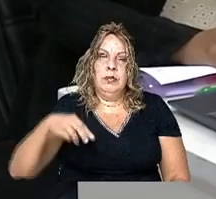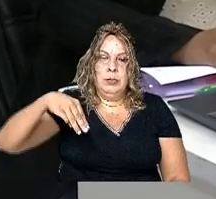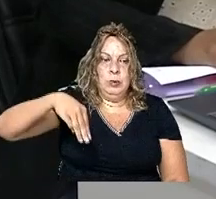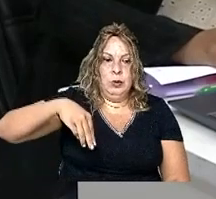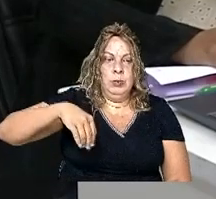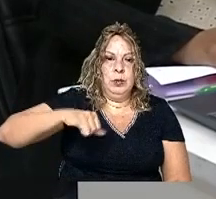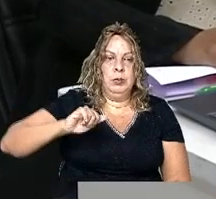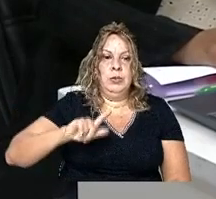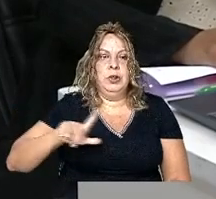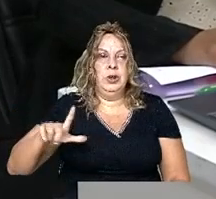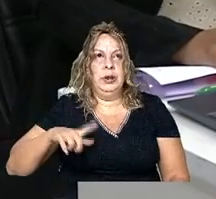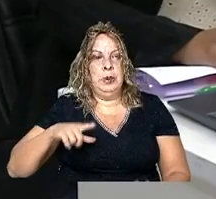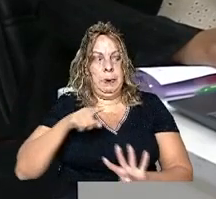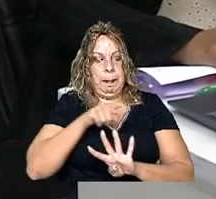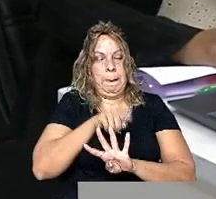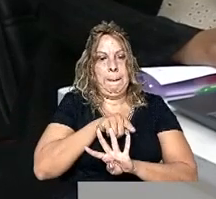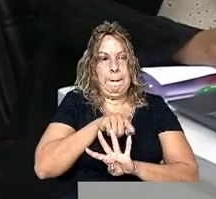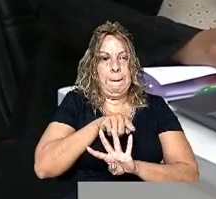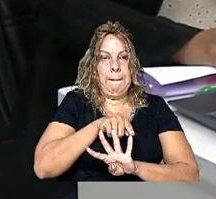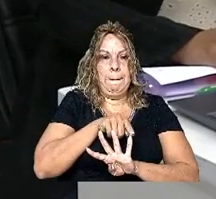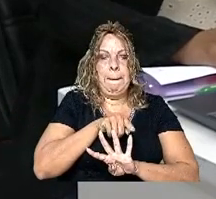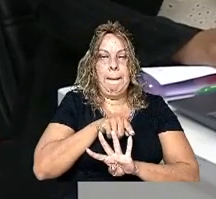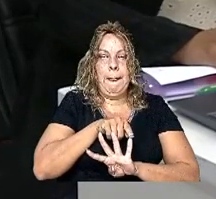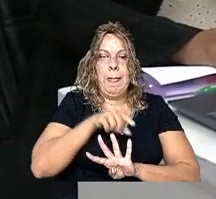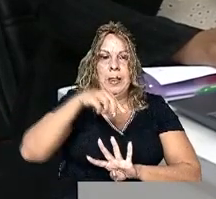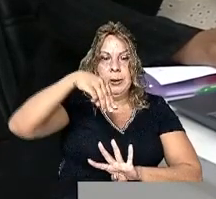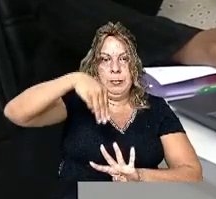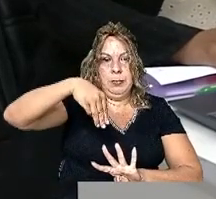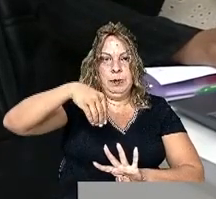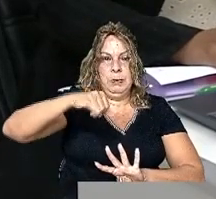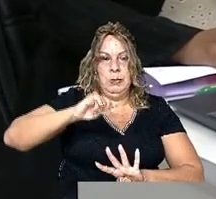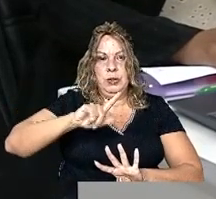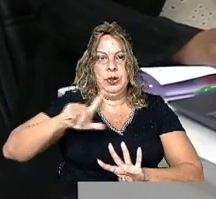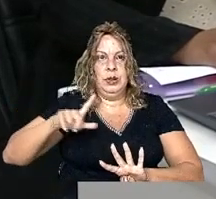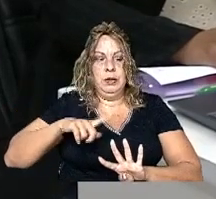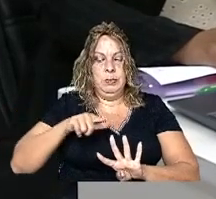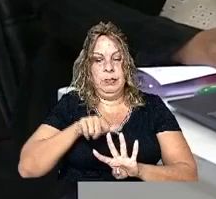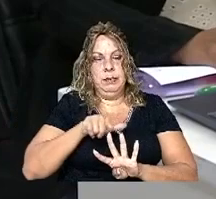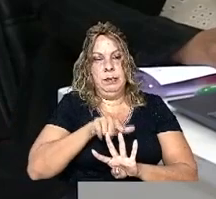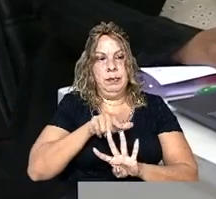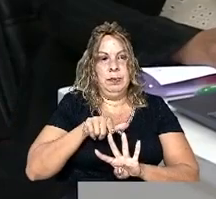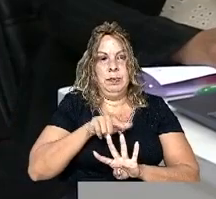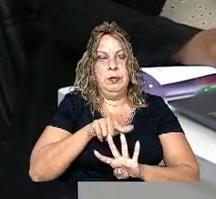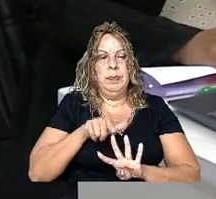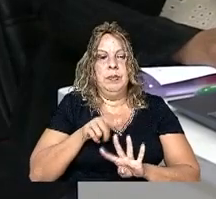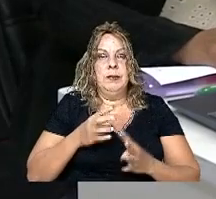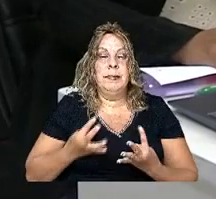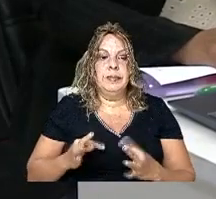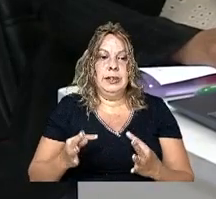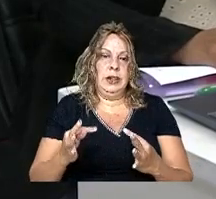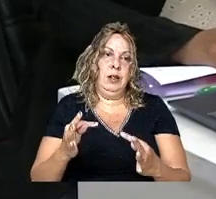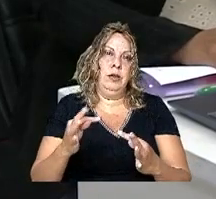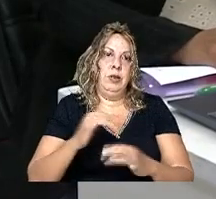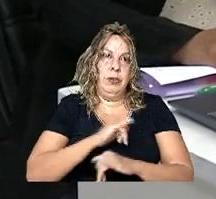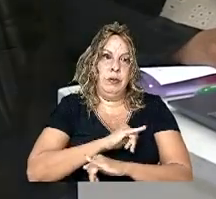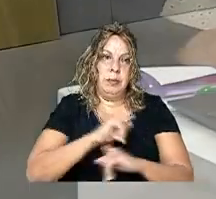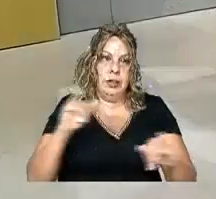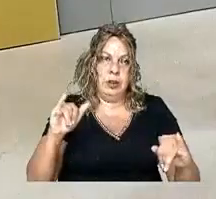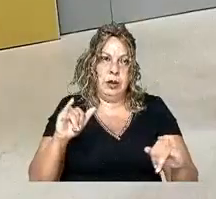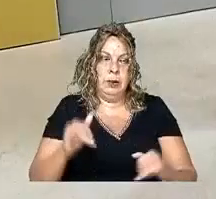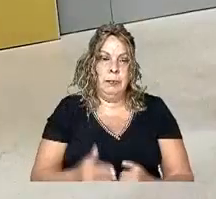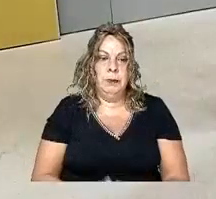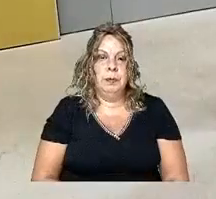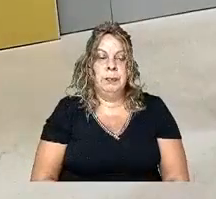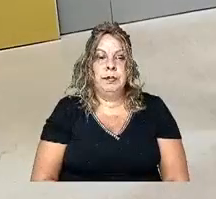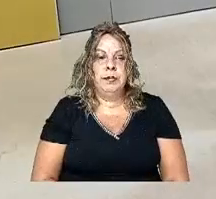Andrade, representante da Capemisa Capitalização SA. E um bom dia para a equipe de TI Elber e Fernando. Bom dia